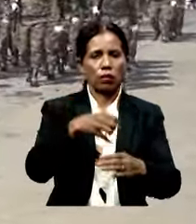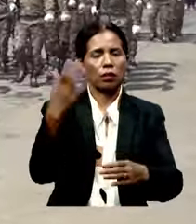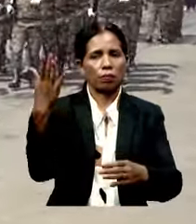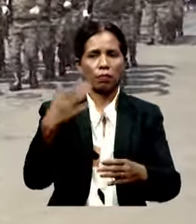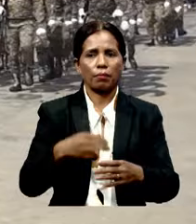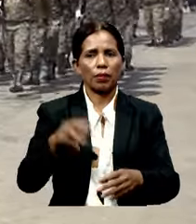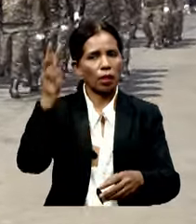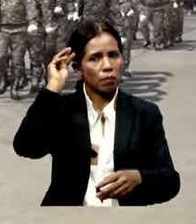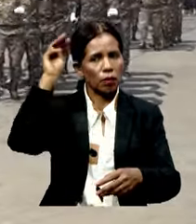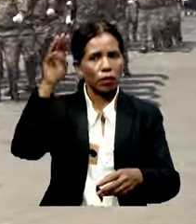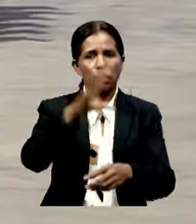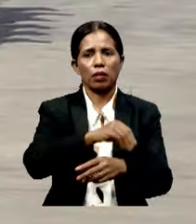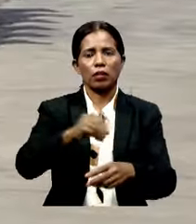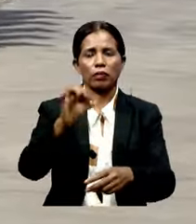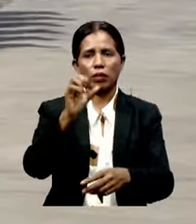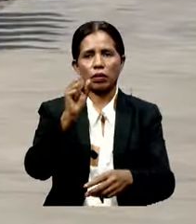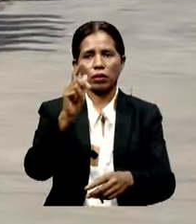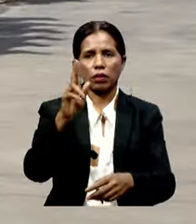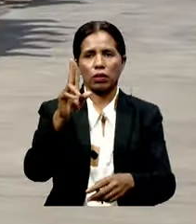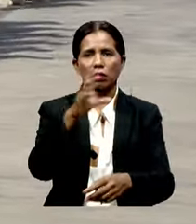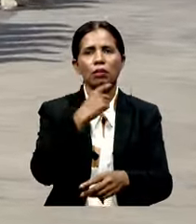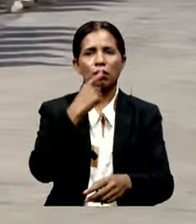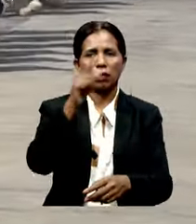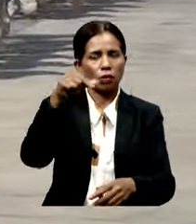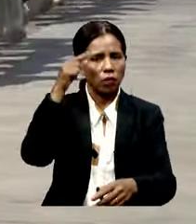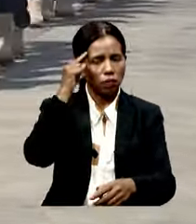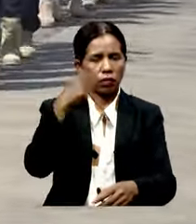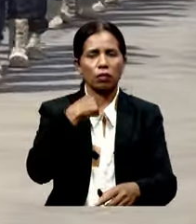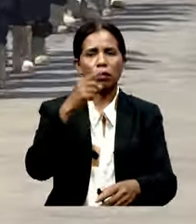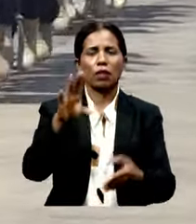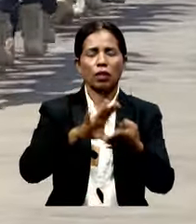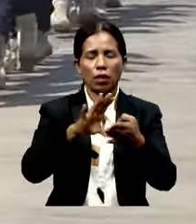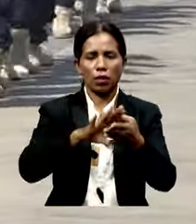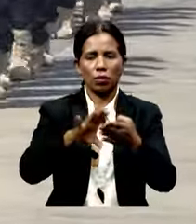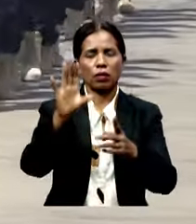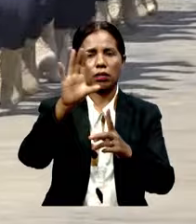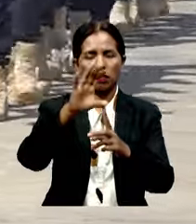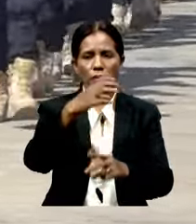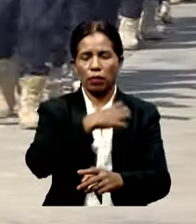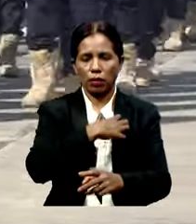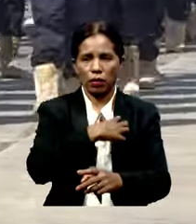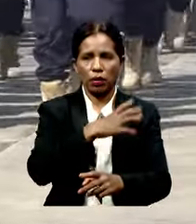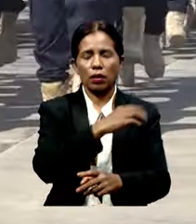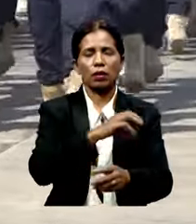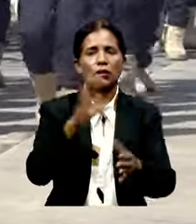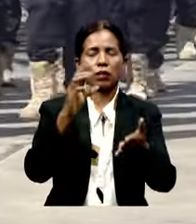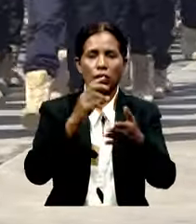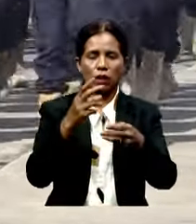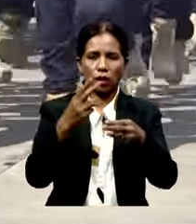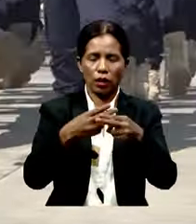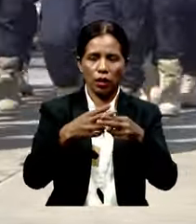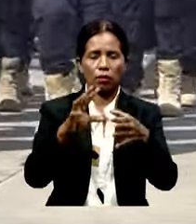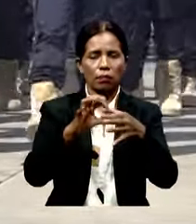Alende ne, ministro interior Francisco Guterres Ateten, governo haruka ona despaisu ba komando general PNTL, hodi alista membro PNTL,